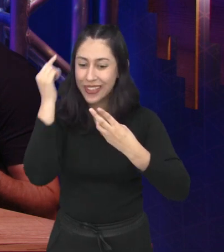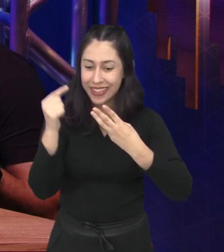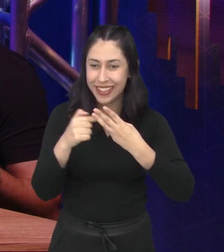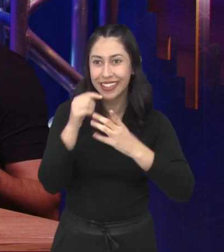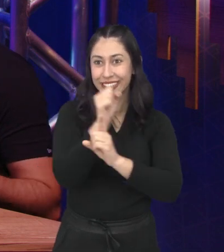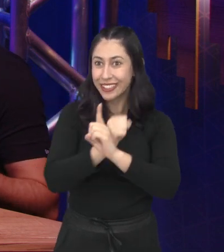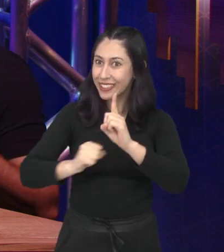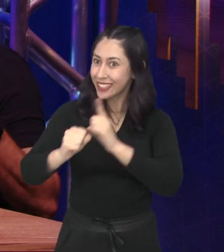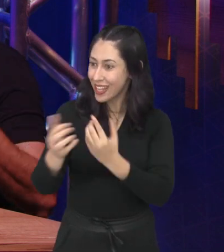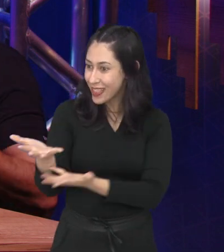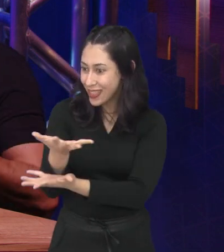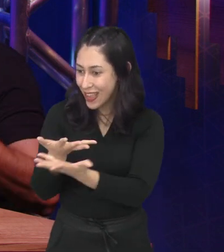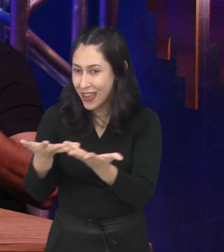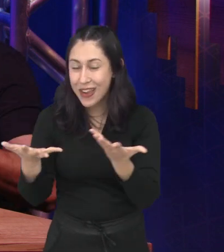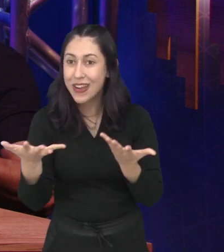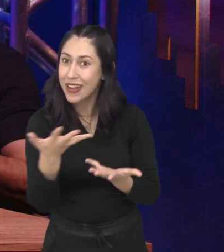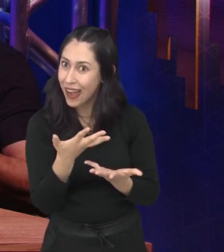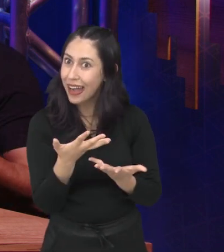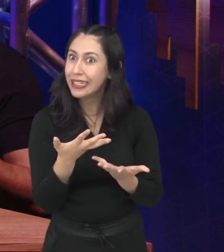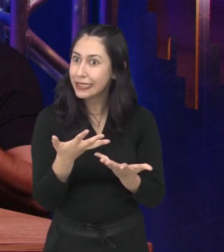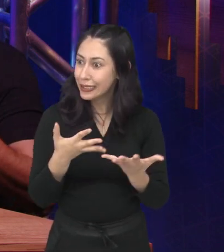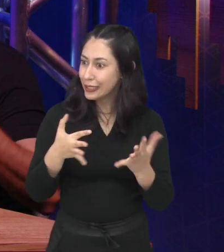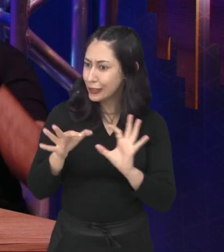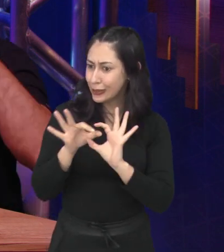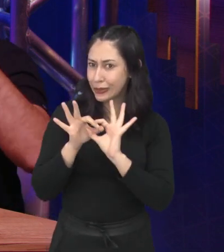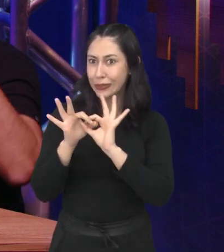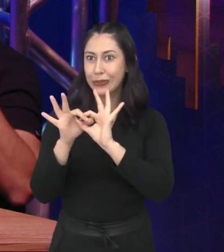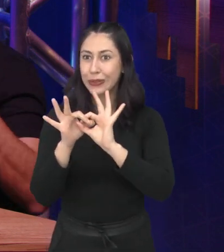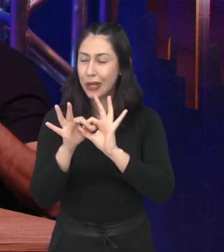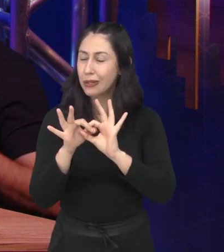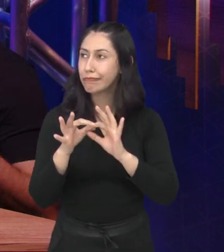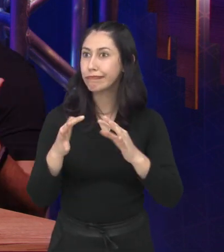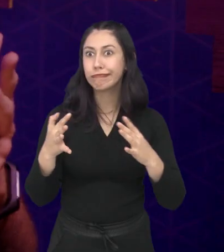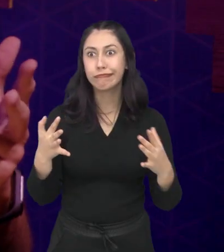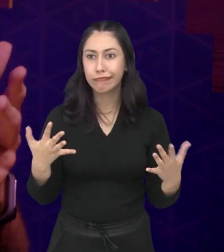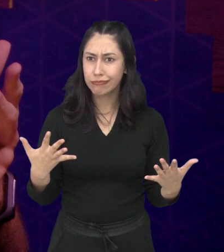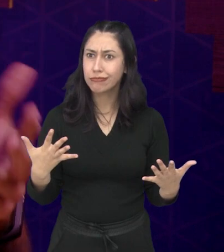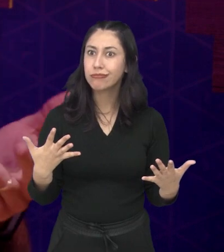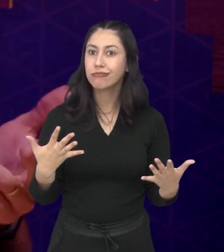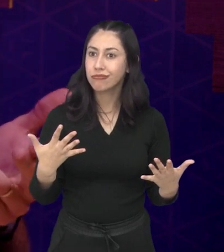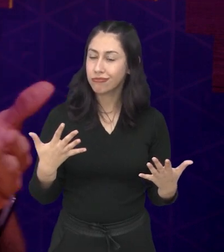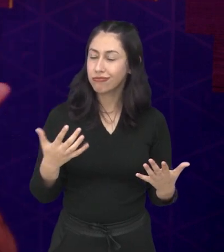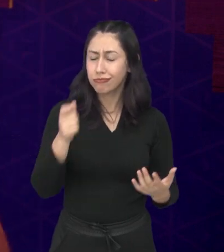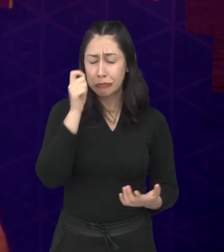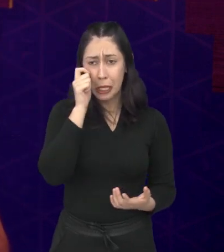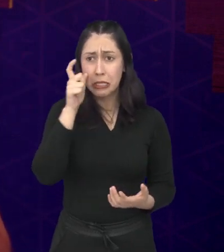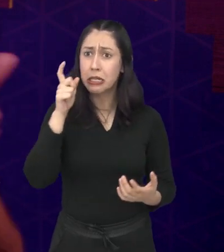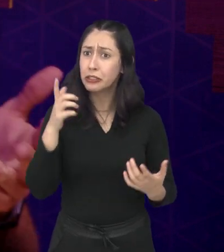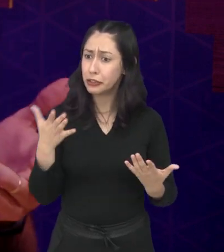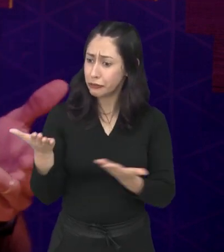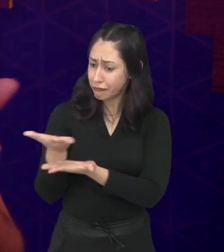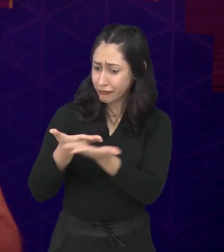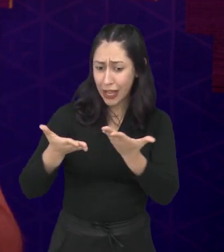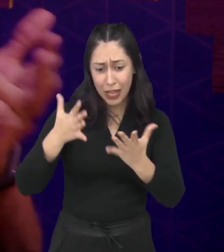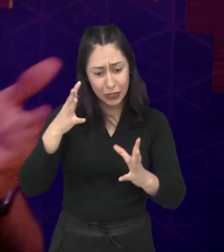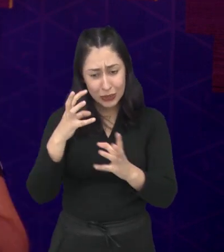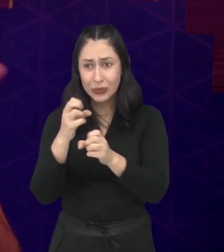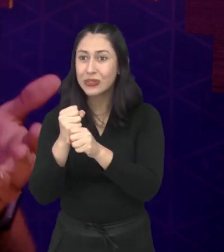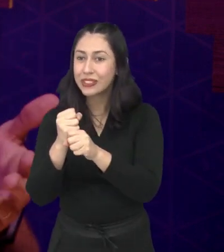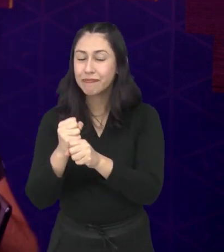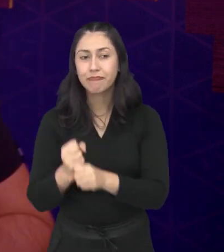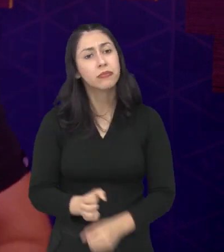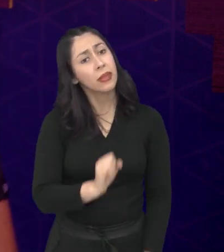biopsicossociais. Exatamente, é biológico, é psicológico e também é uma questão de